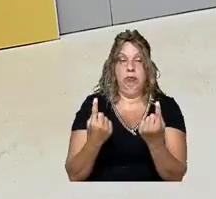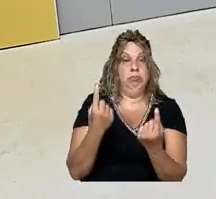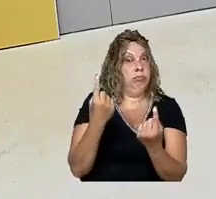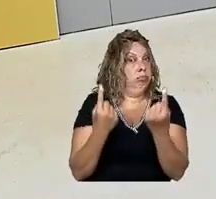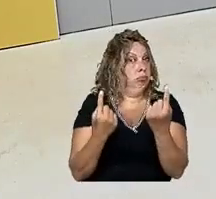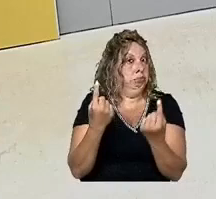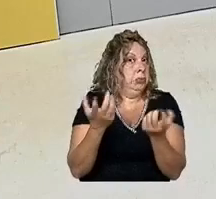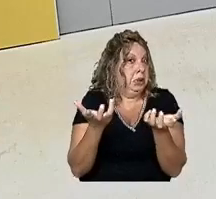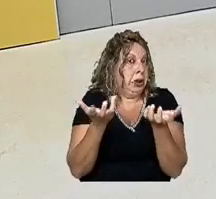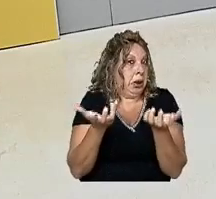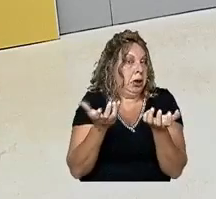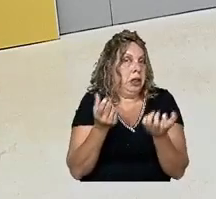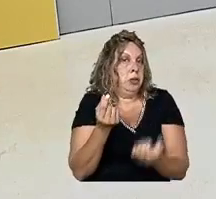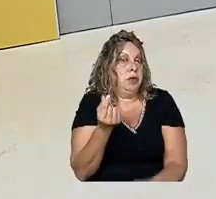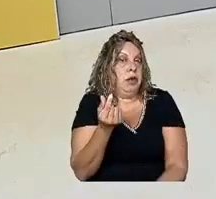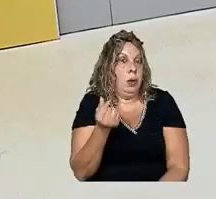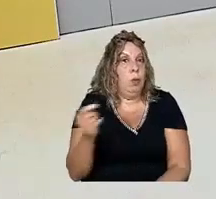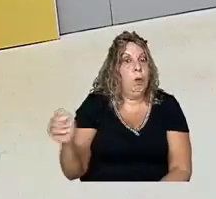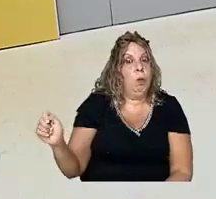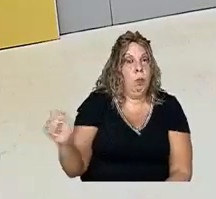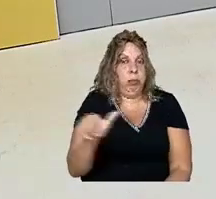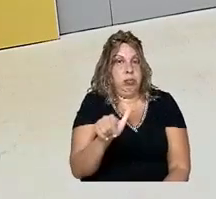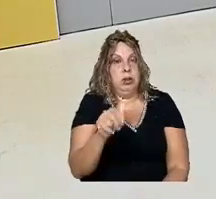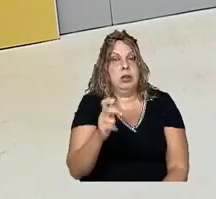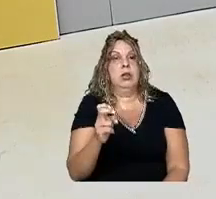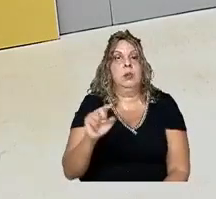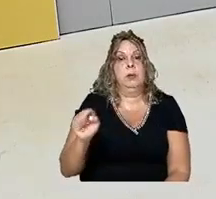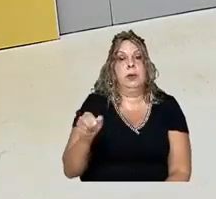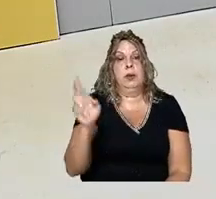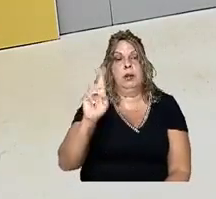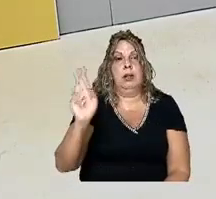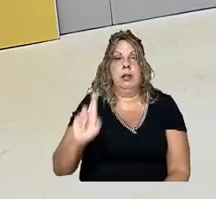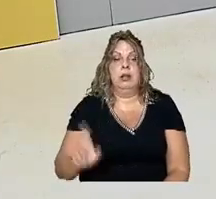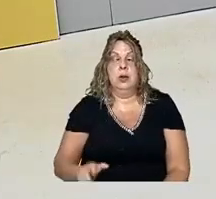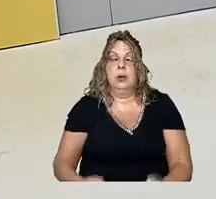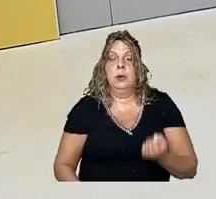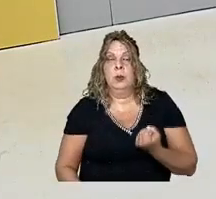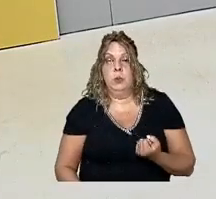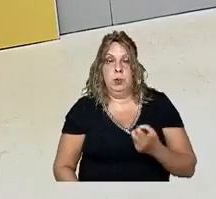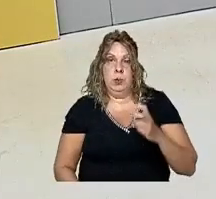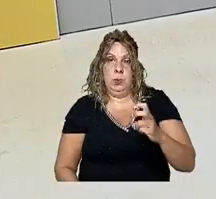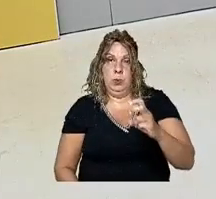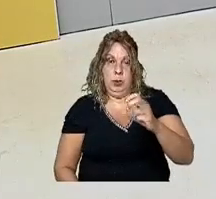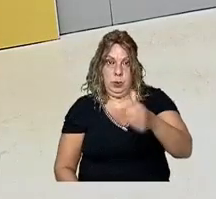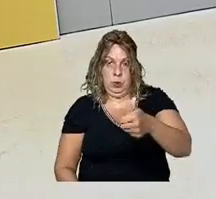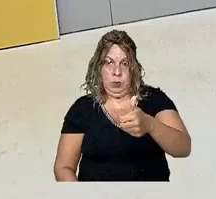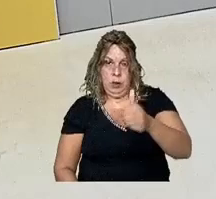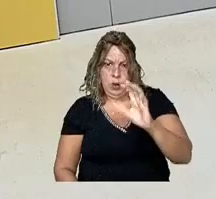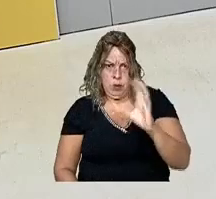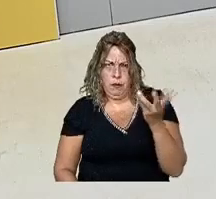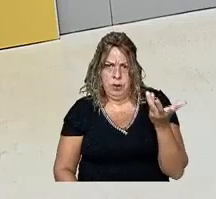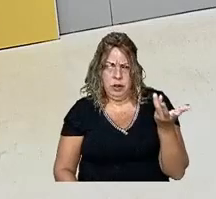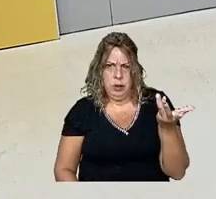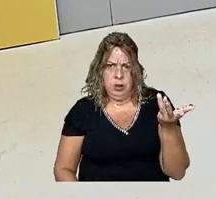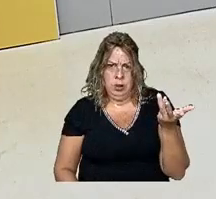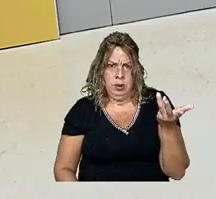querendo o prêmio de R$5.000. E o 51 que saiu agora. 51 define.